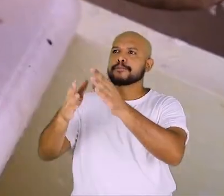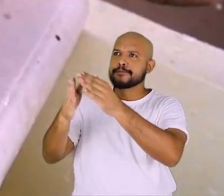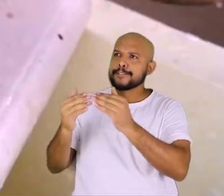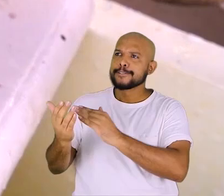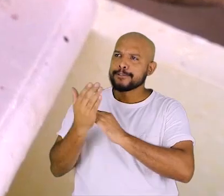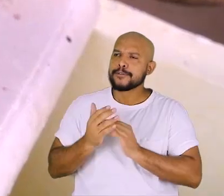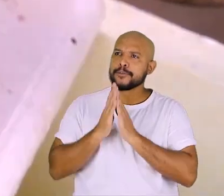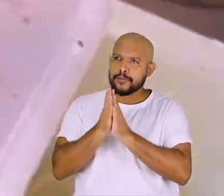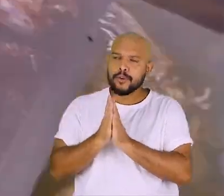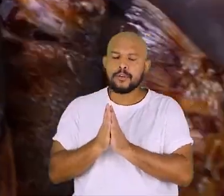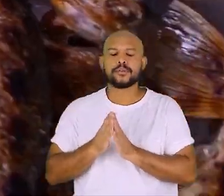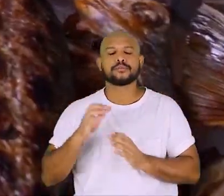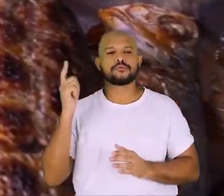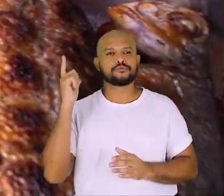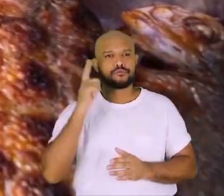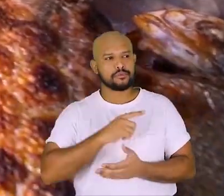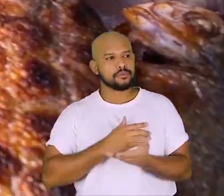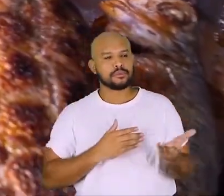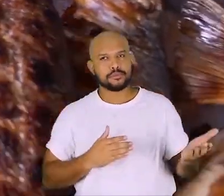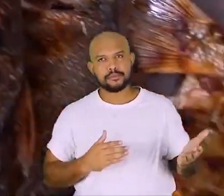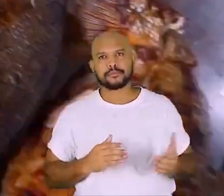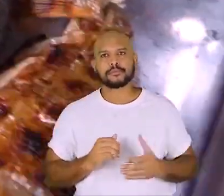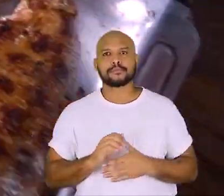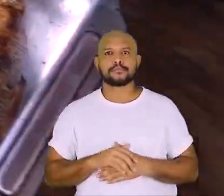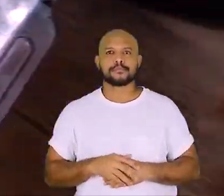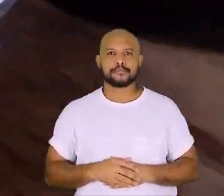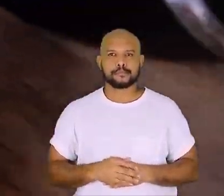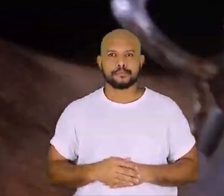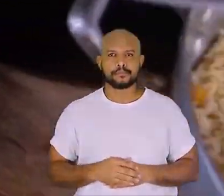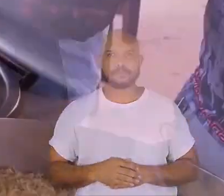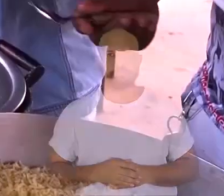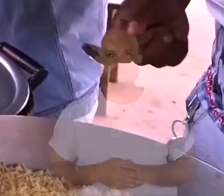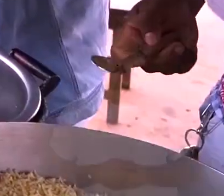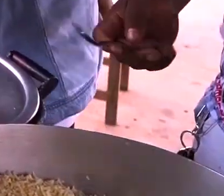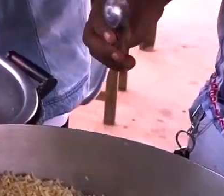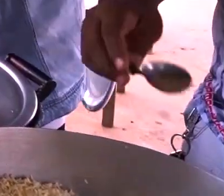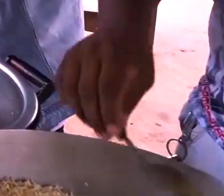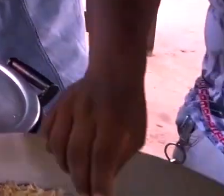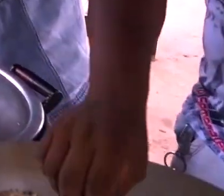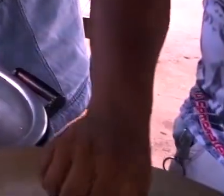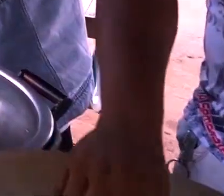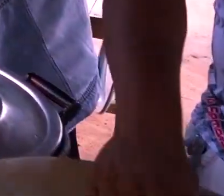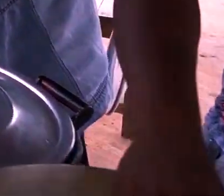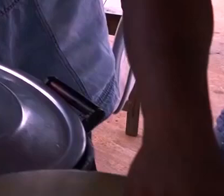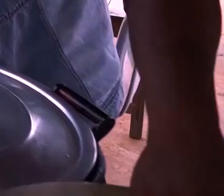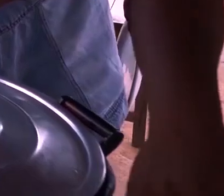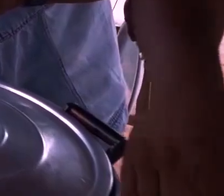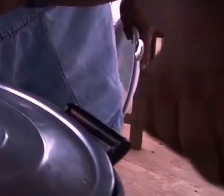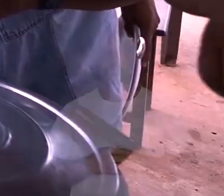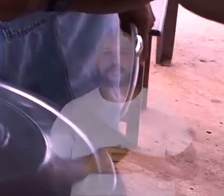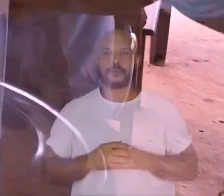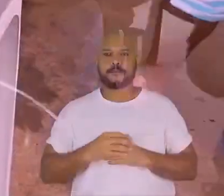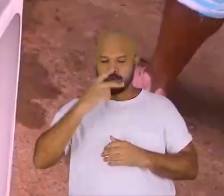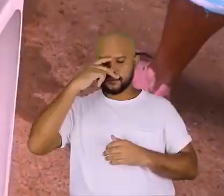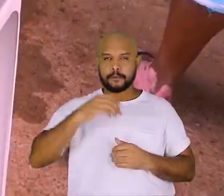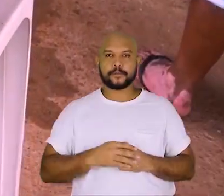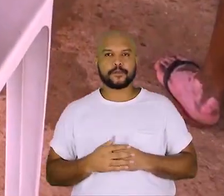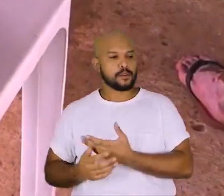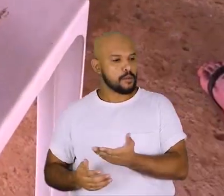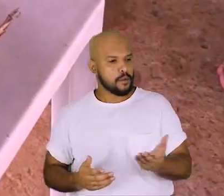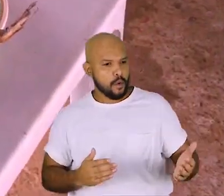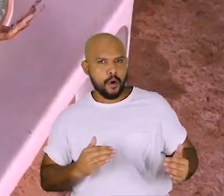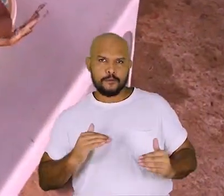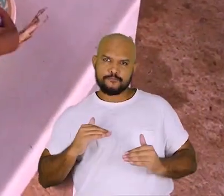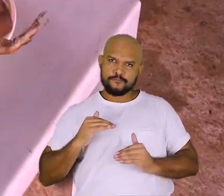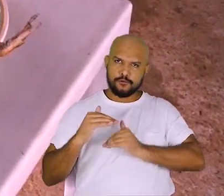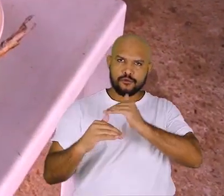Quer dizer, fui lá com o reitor para conseguir da universidade esse conhecimento formal,